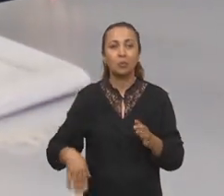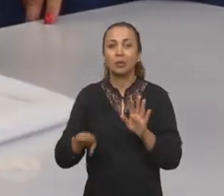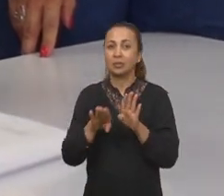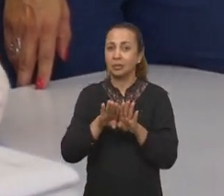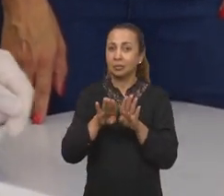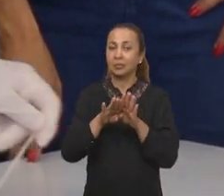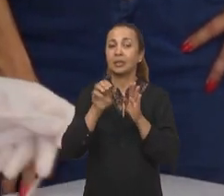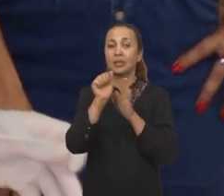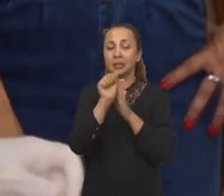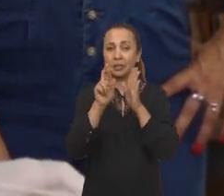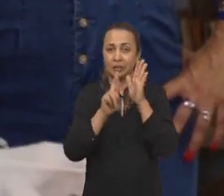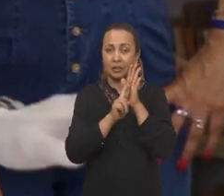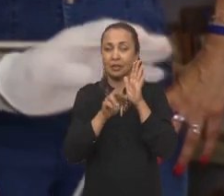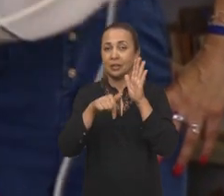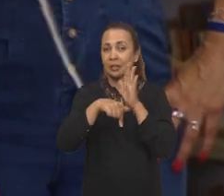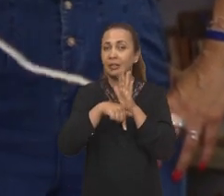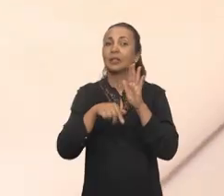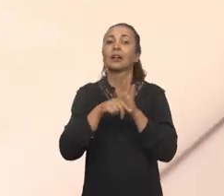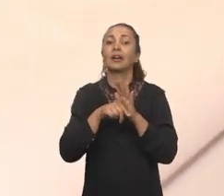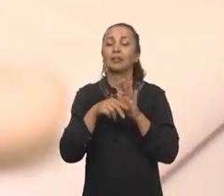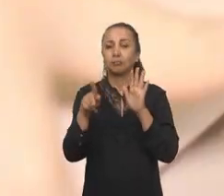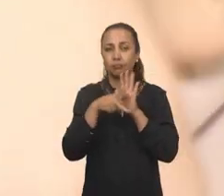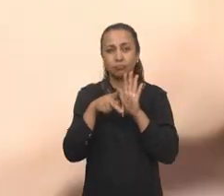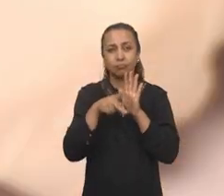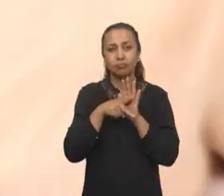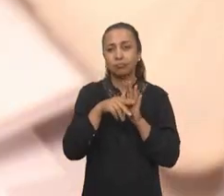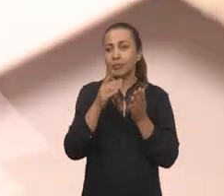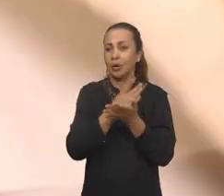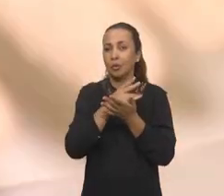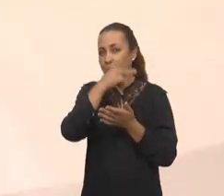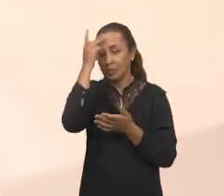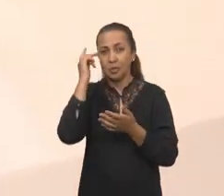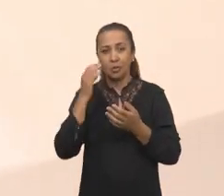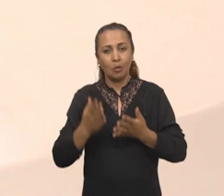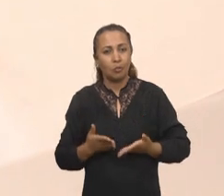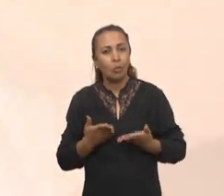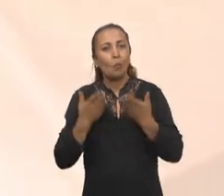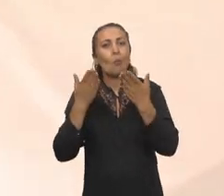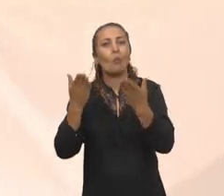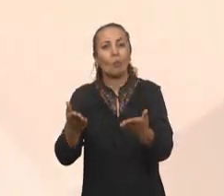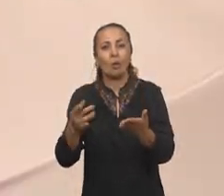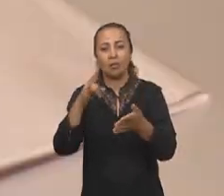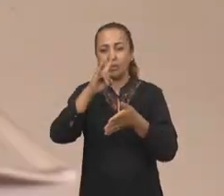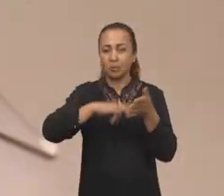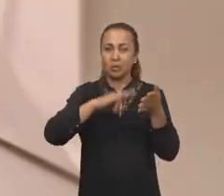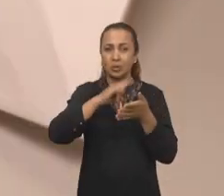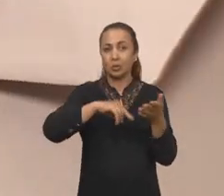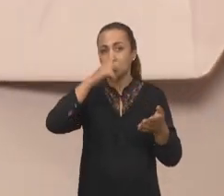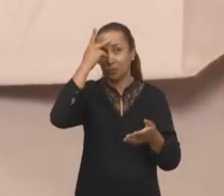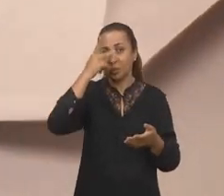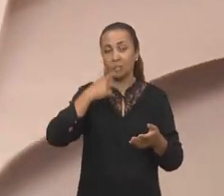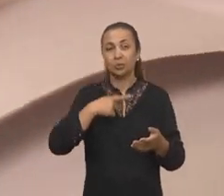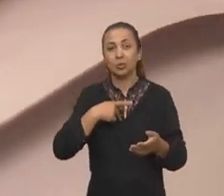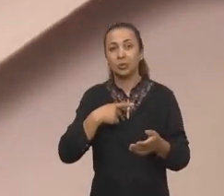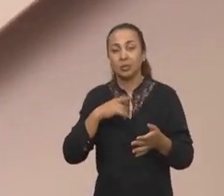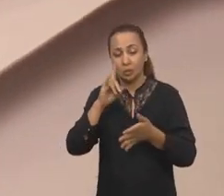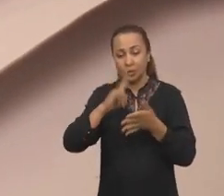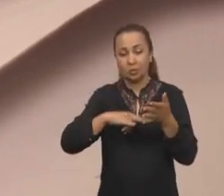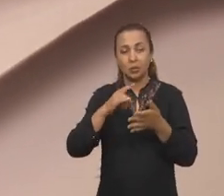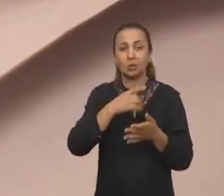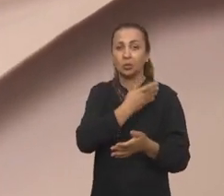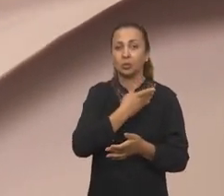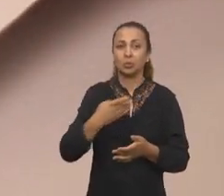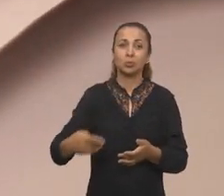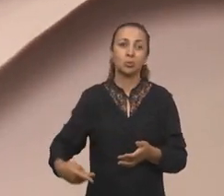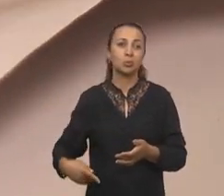também e algumas pessoas nos procuram para poder doar documentações né são documentações pessoais e documentações